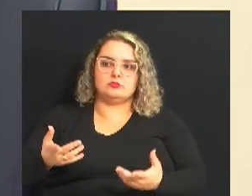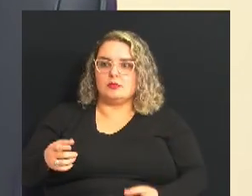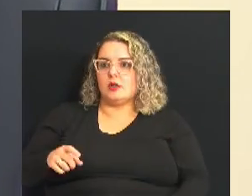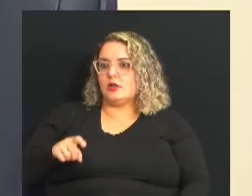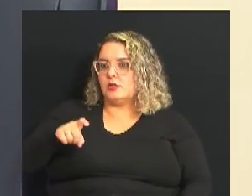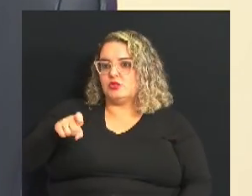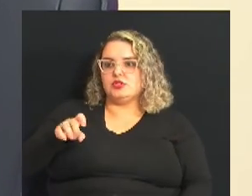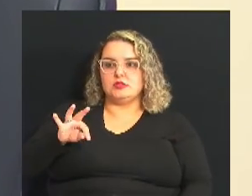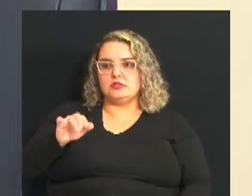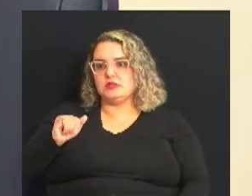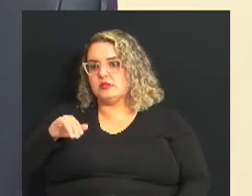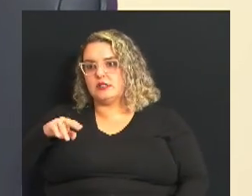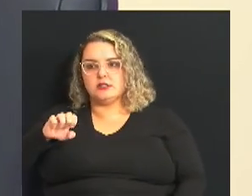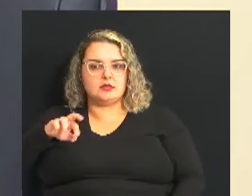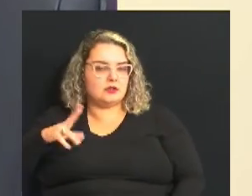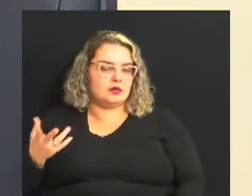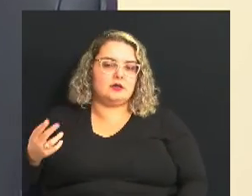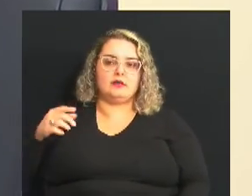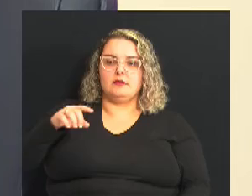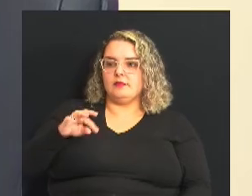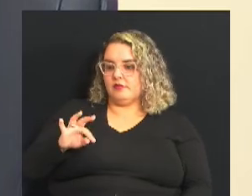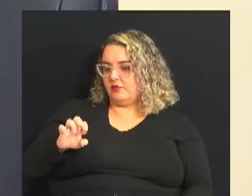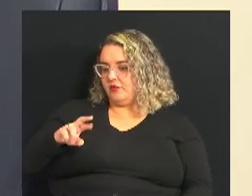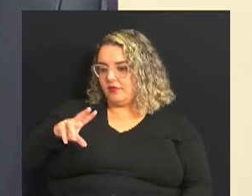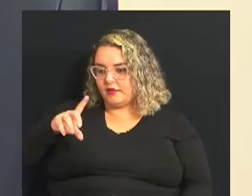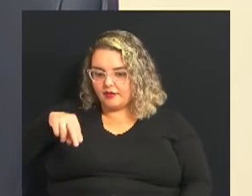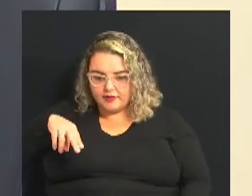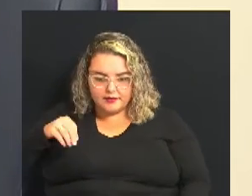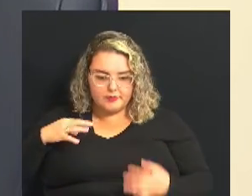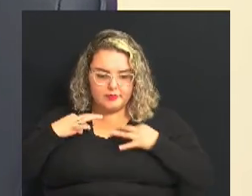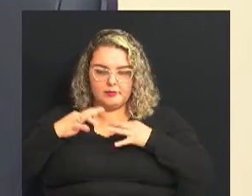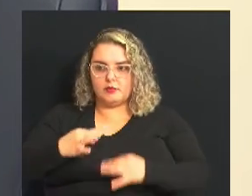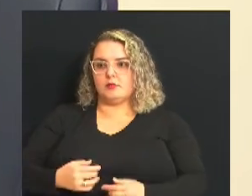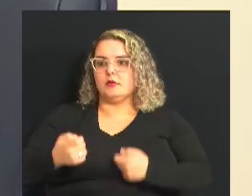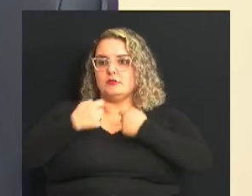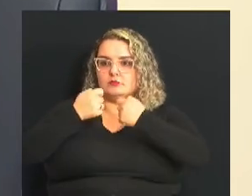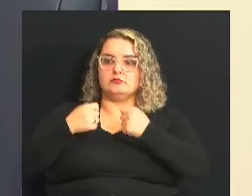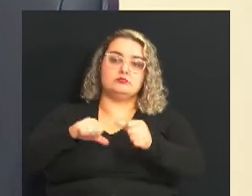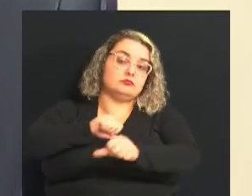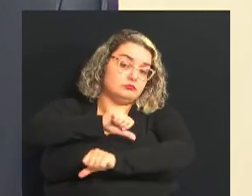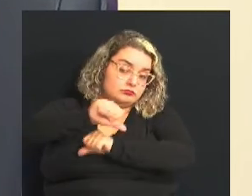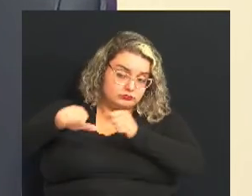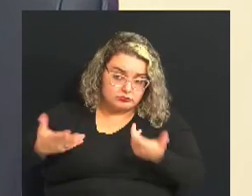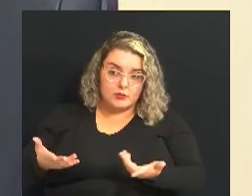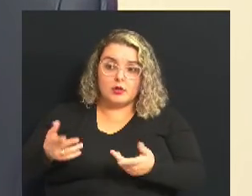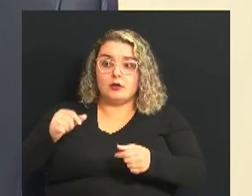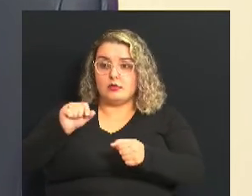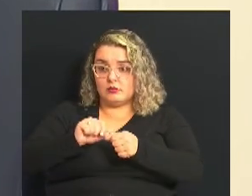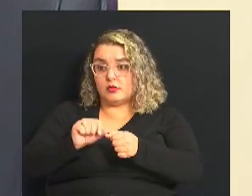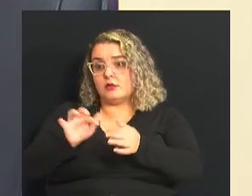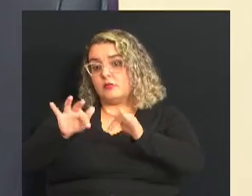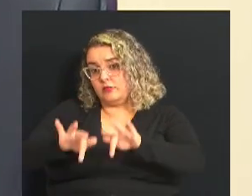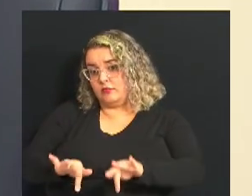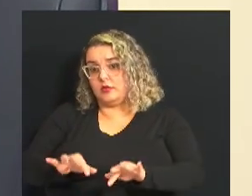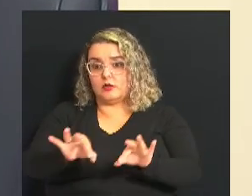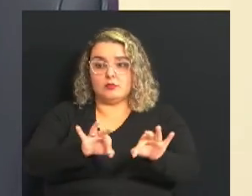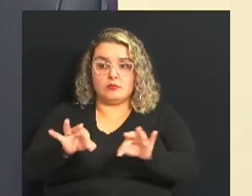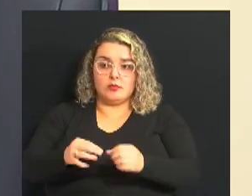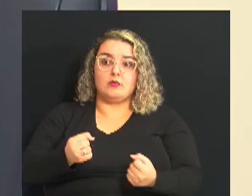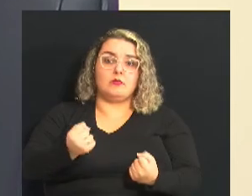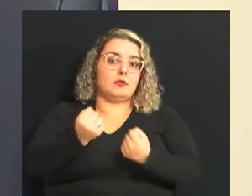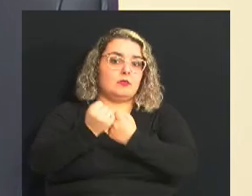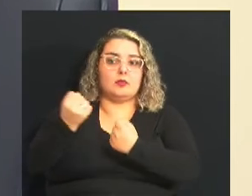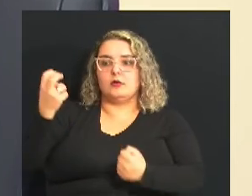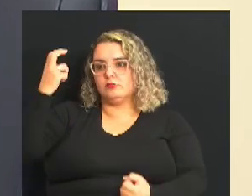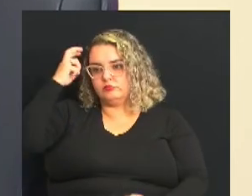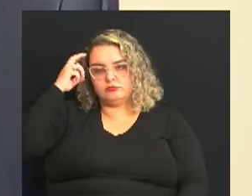tailleurs, X ternos, X, etc., para os nossos repórteres vestirem. Em troca, ele vai ter no final do programa aquele apoio cultural, ou,